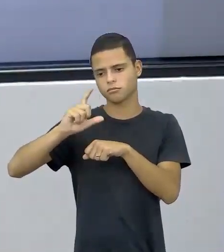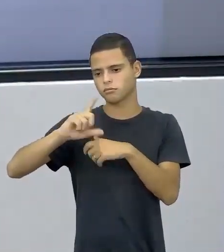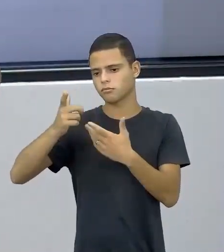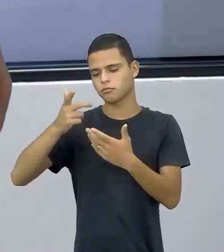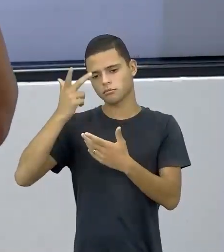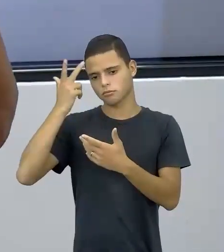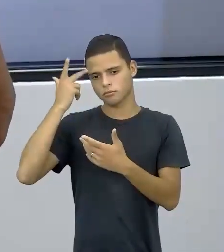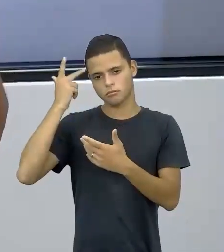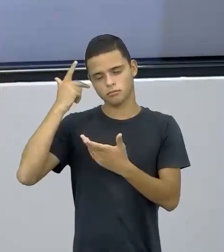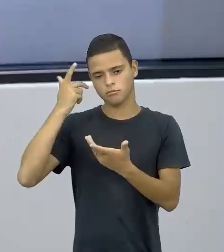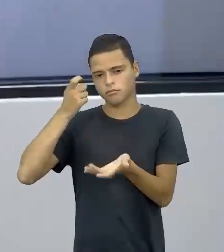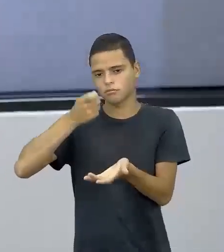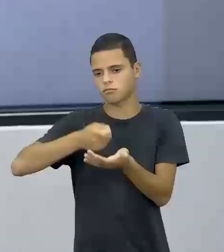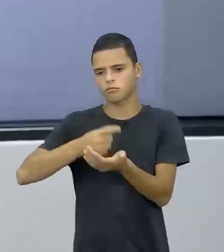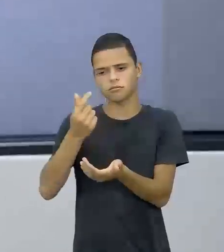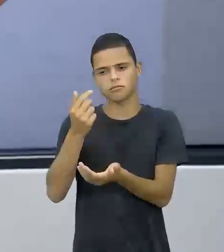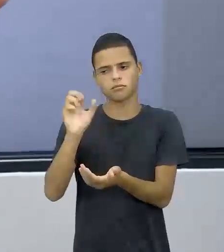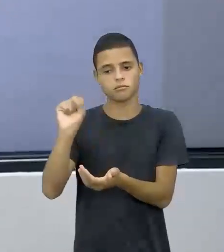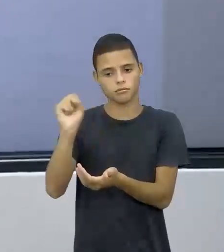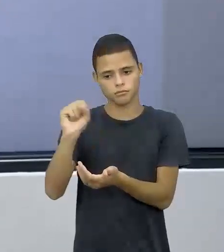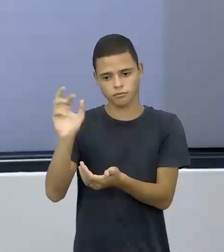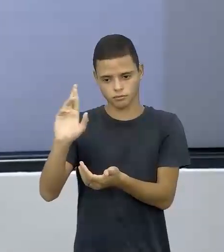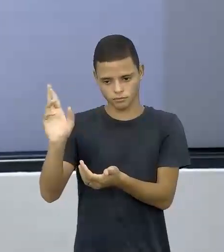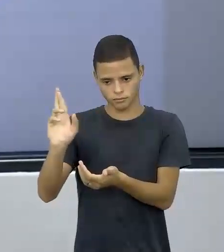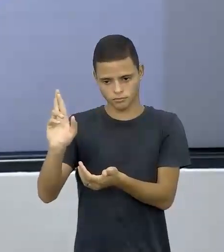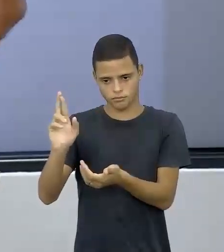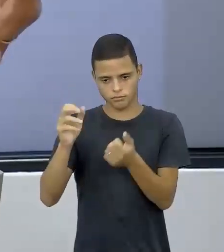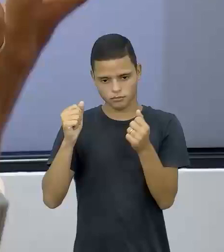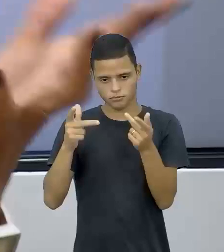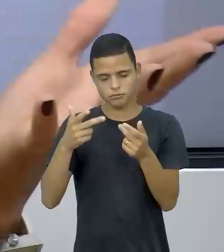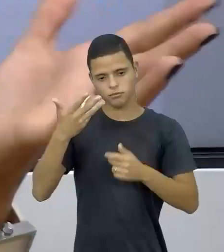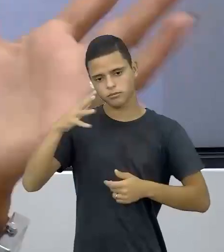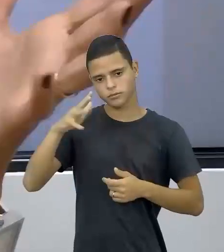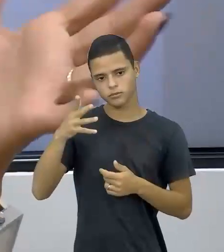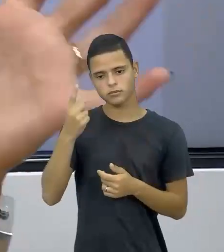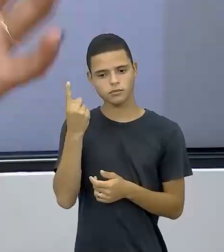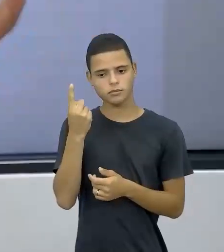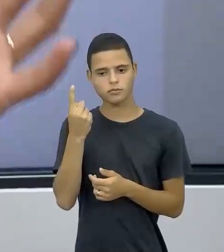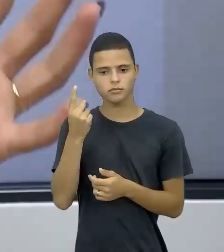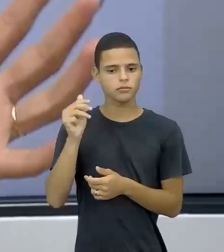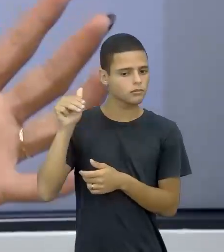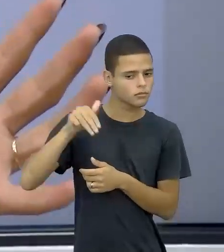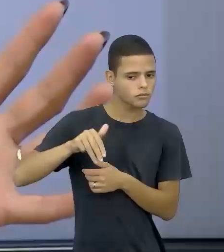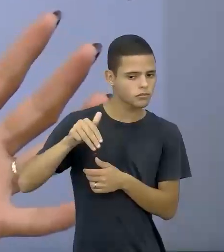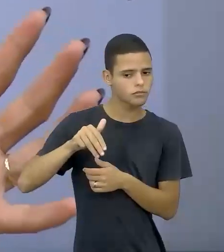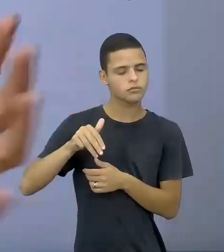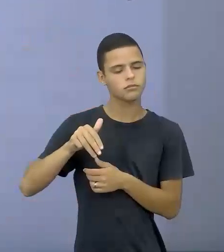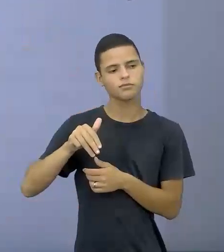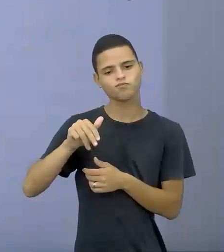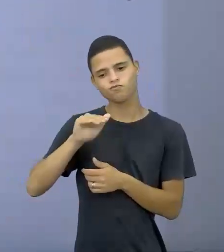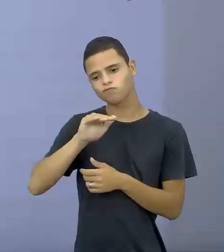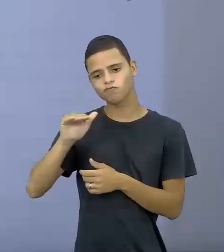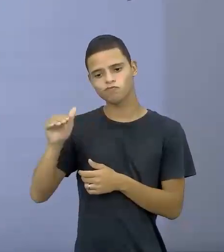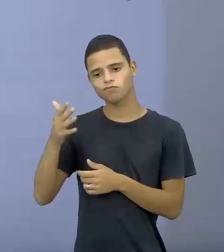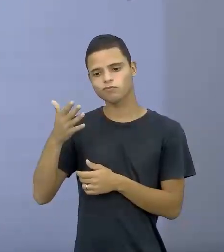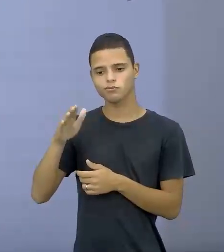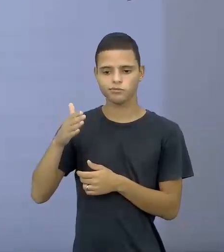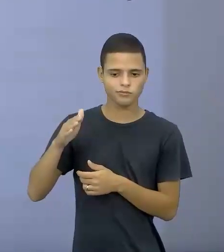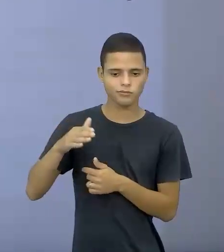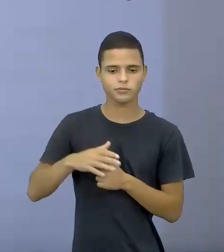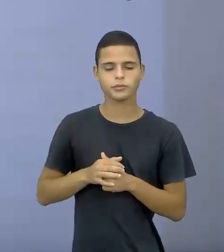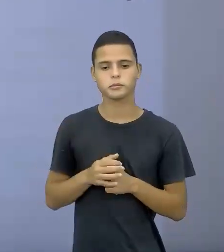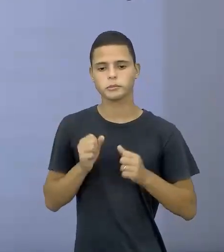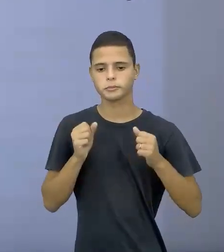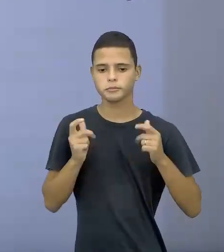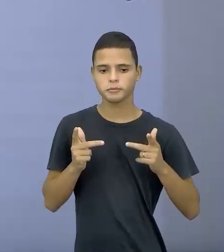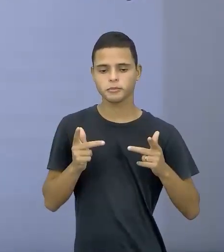baratinho. Eu paguei R$8 nessa mangueira aqui. Ela tem que ter mais ou menos 1 metro, um pouquinho mais de 1 metro, tá bom? E aí vocês vão precisar